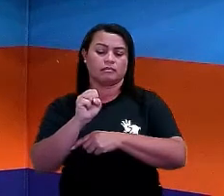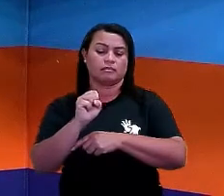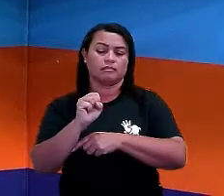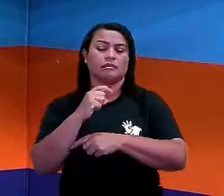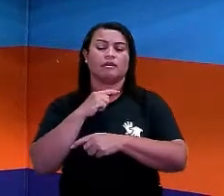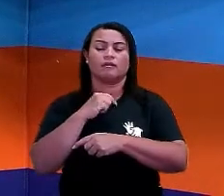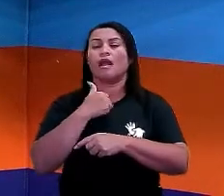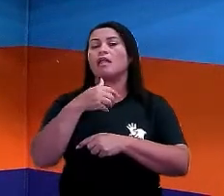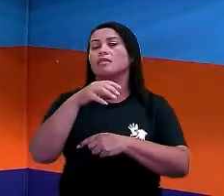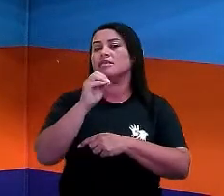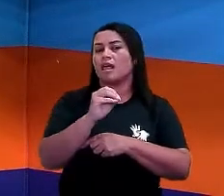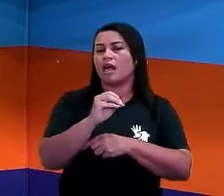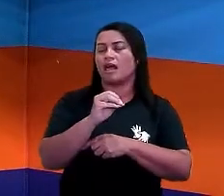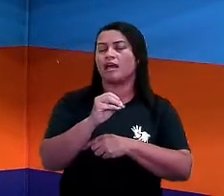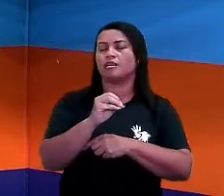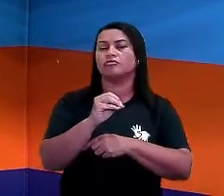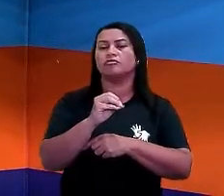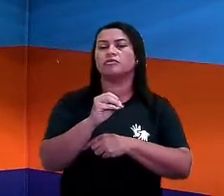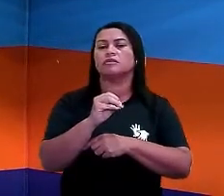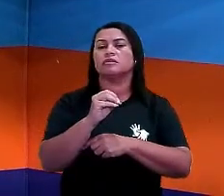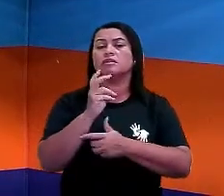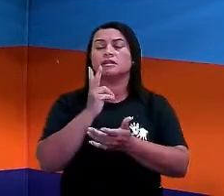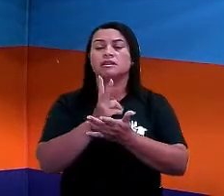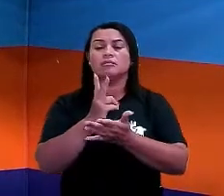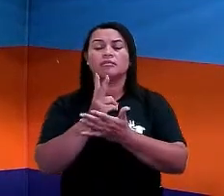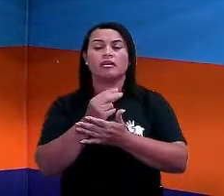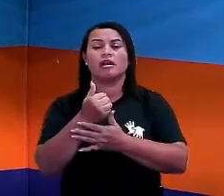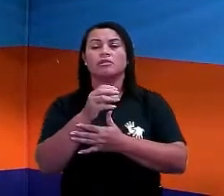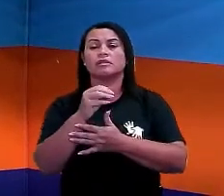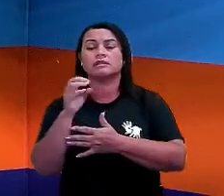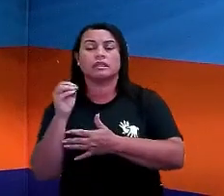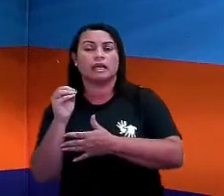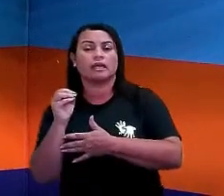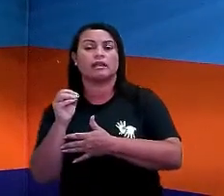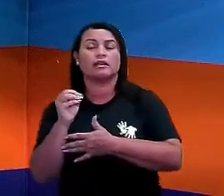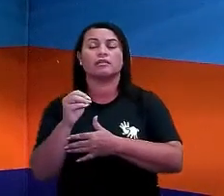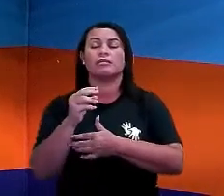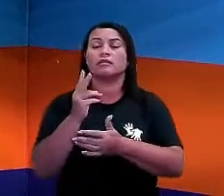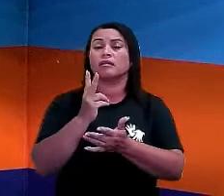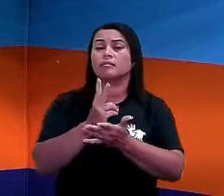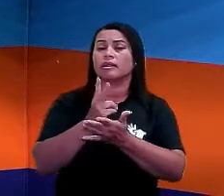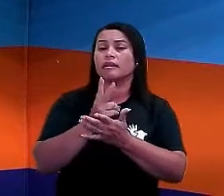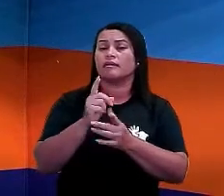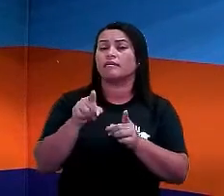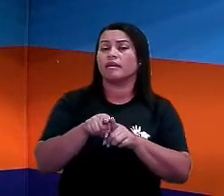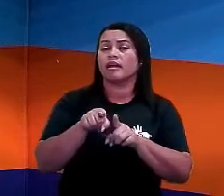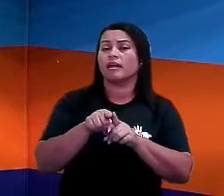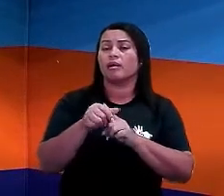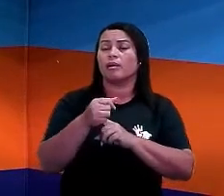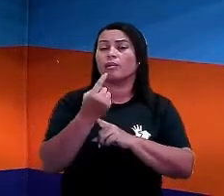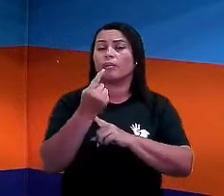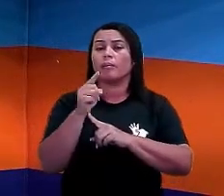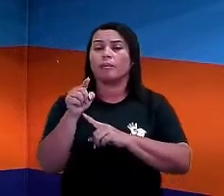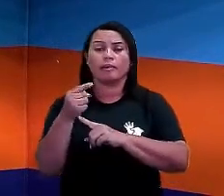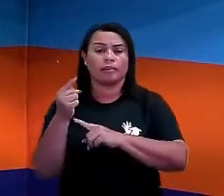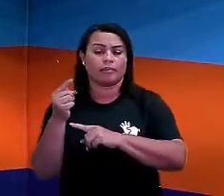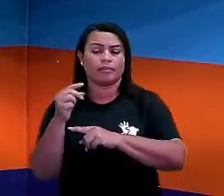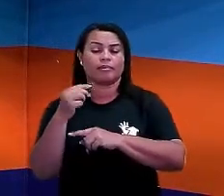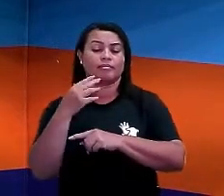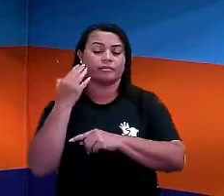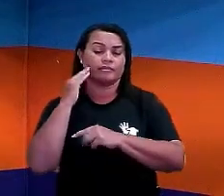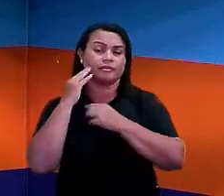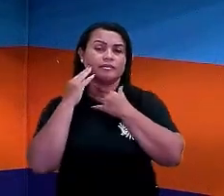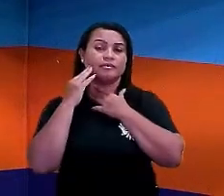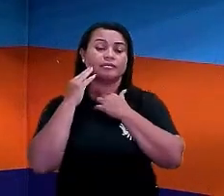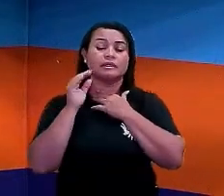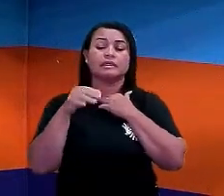10, 10 décimos, quando tiver o 100, centésimos, quando tiver 1000, milésimos, tá certo?